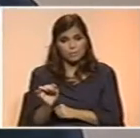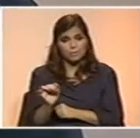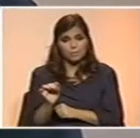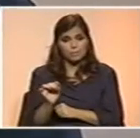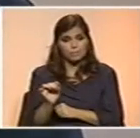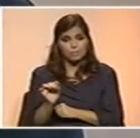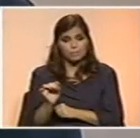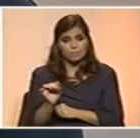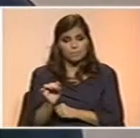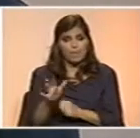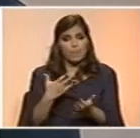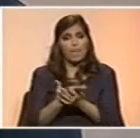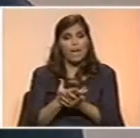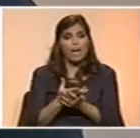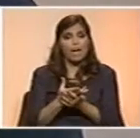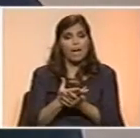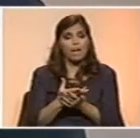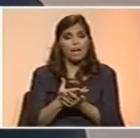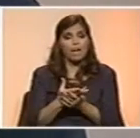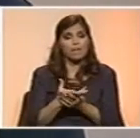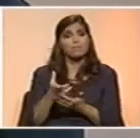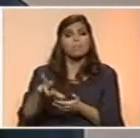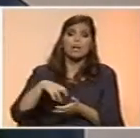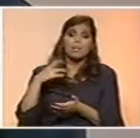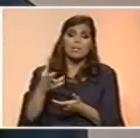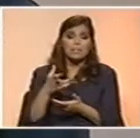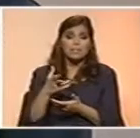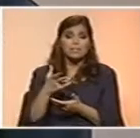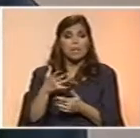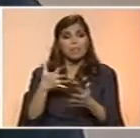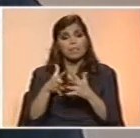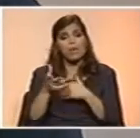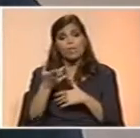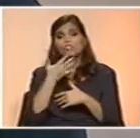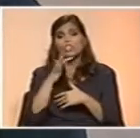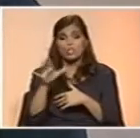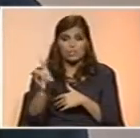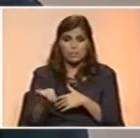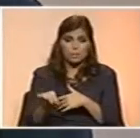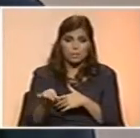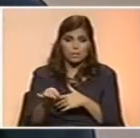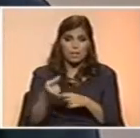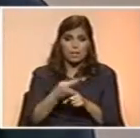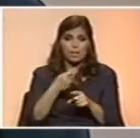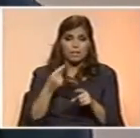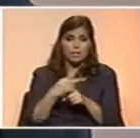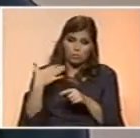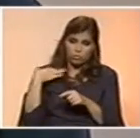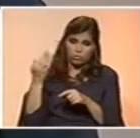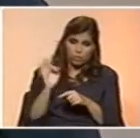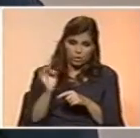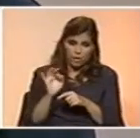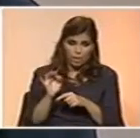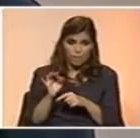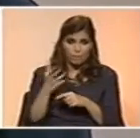em enriquecer a sociedade através dos estudantes internacionais, através de atividades de voluntariado,